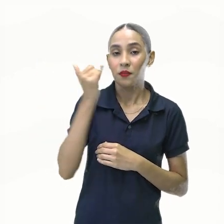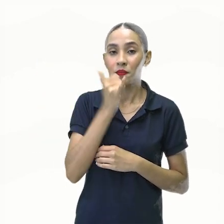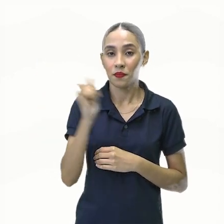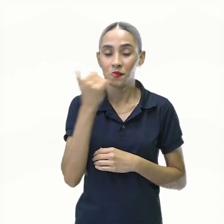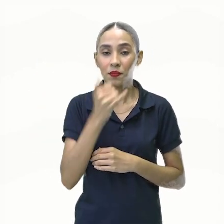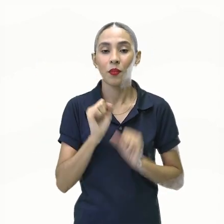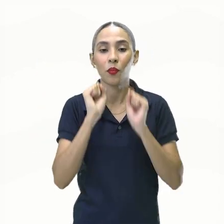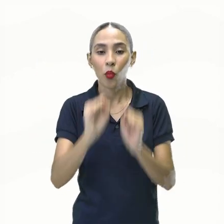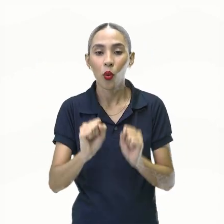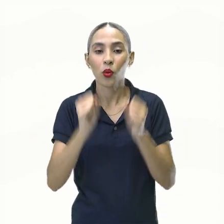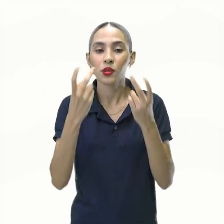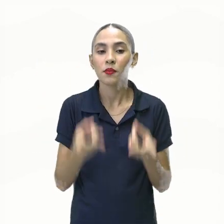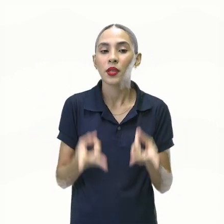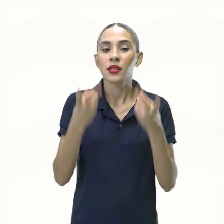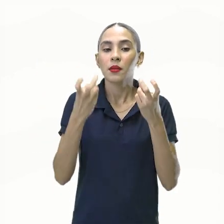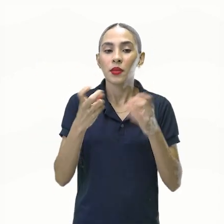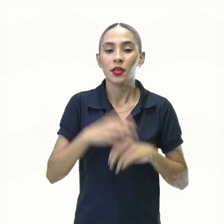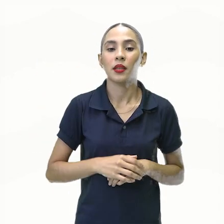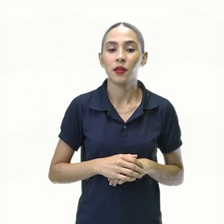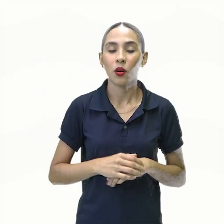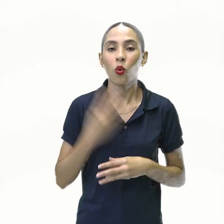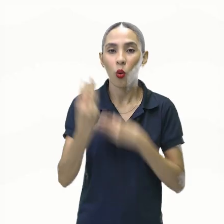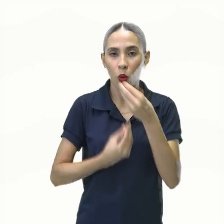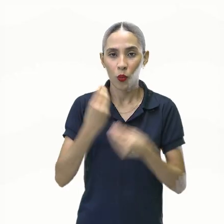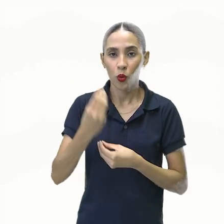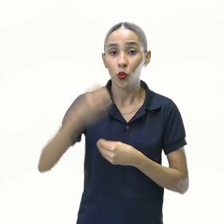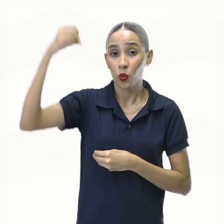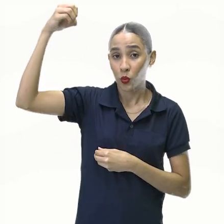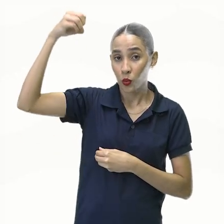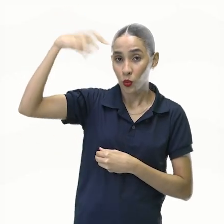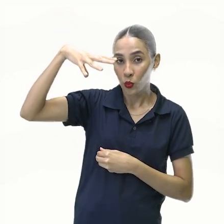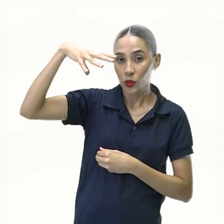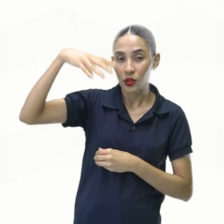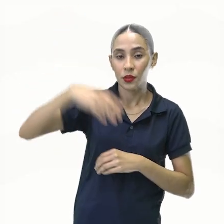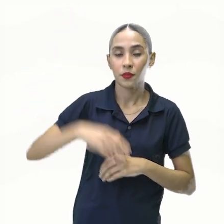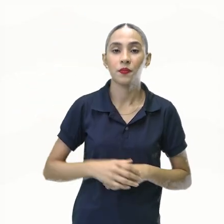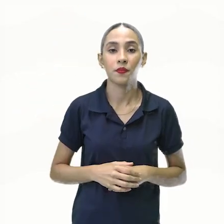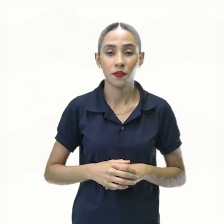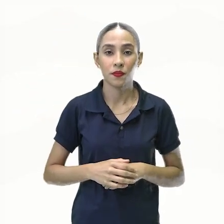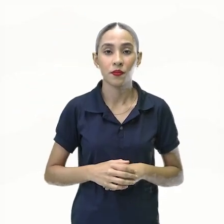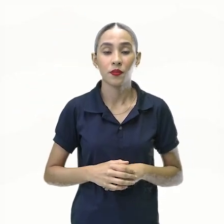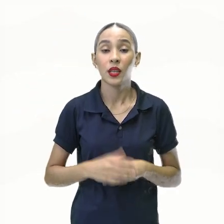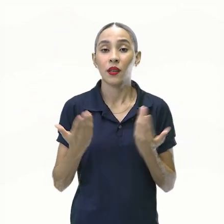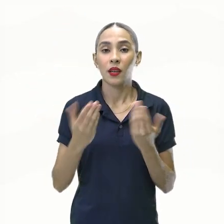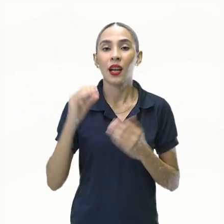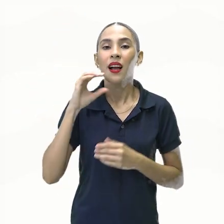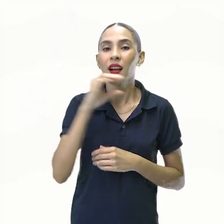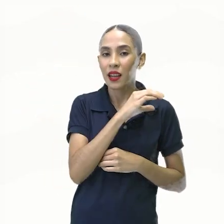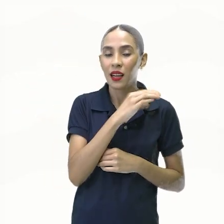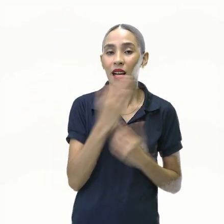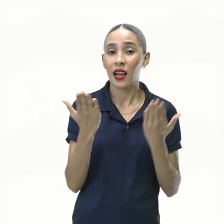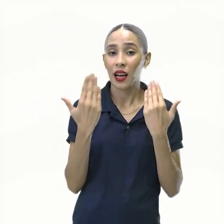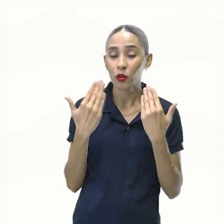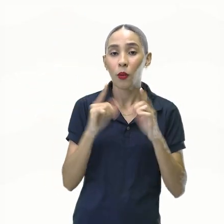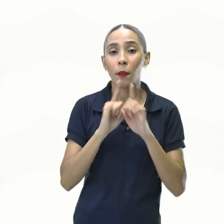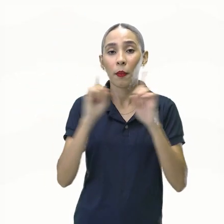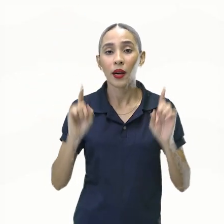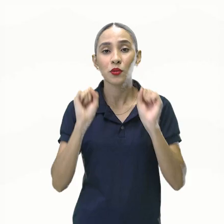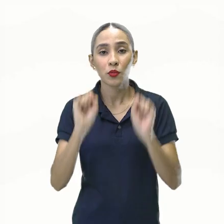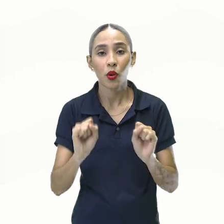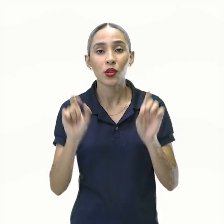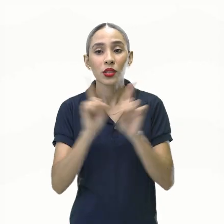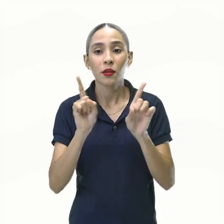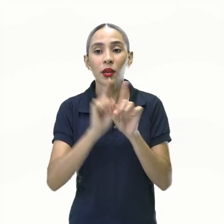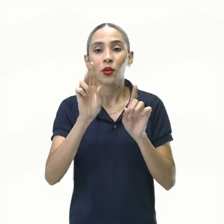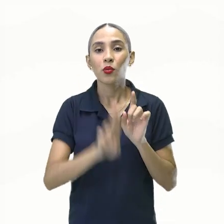solar pode ser percebida por nós sob a forma de luz e de calor, mas ela também